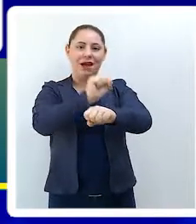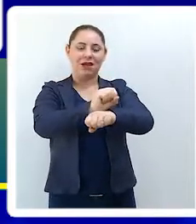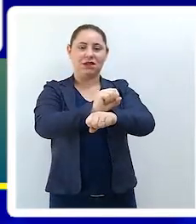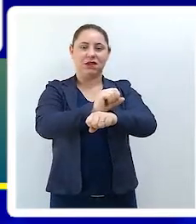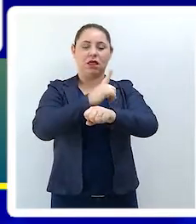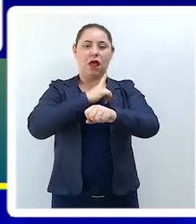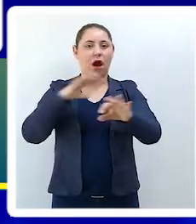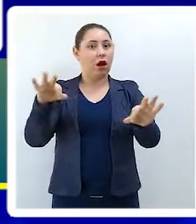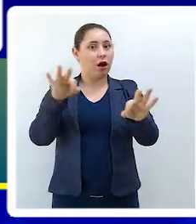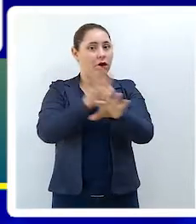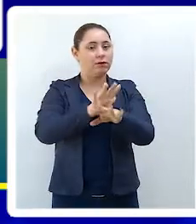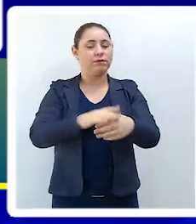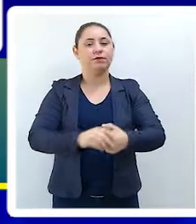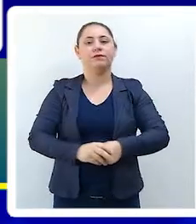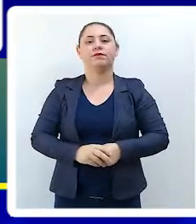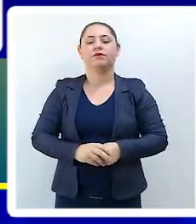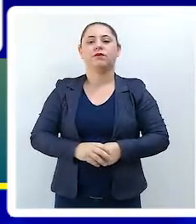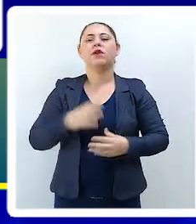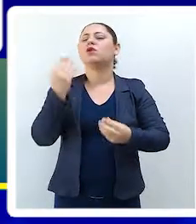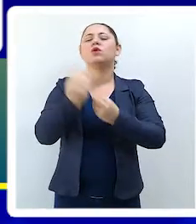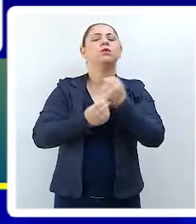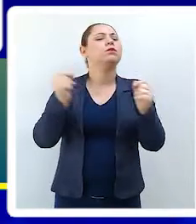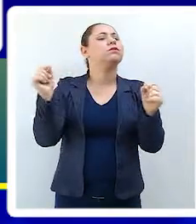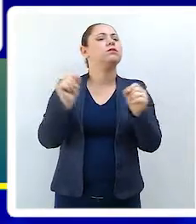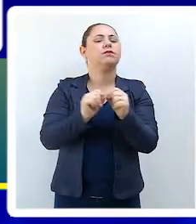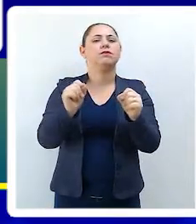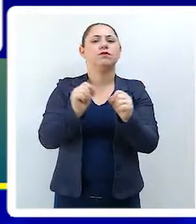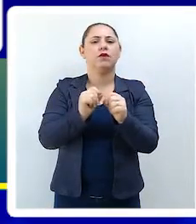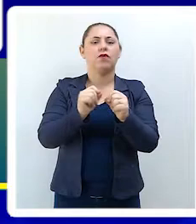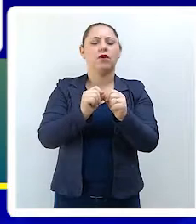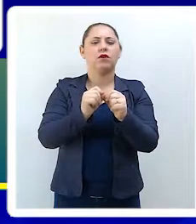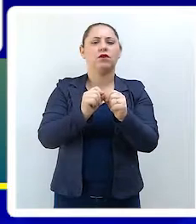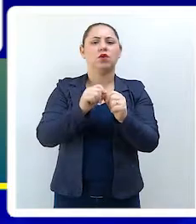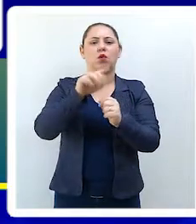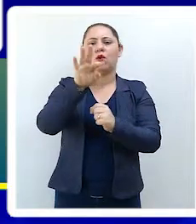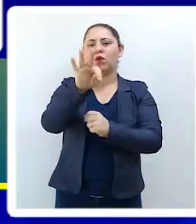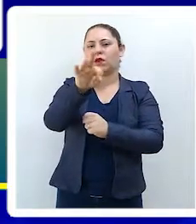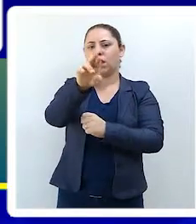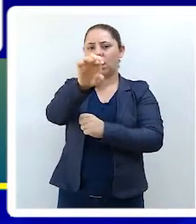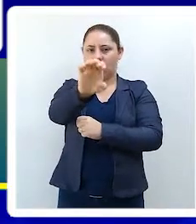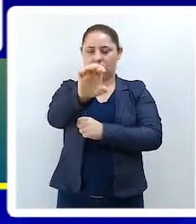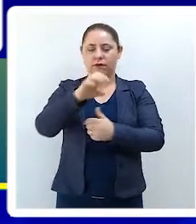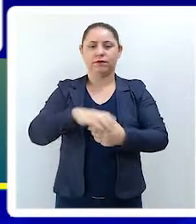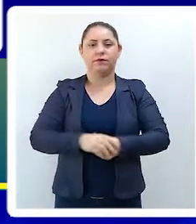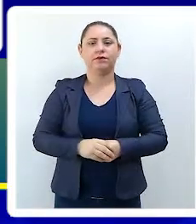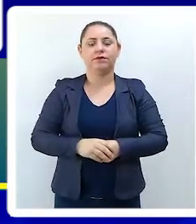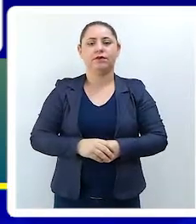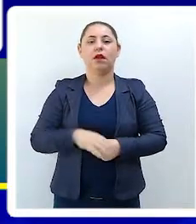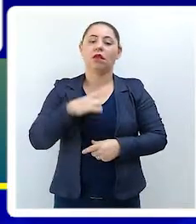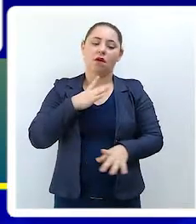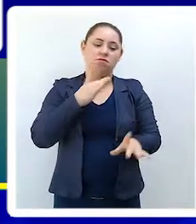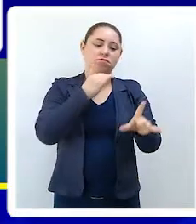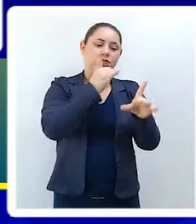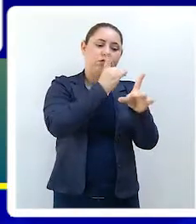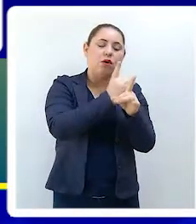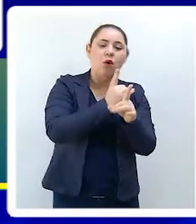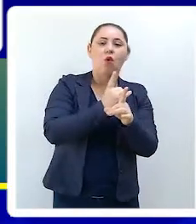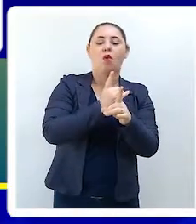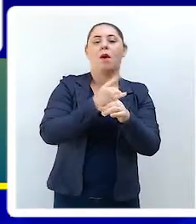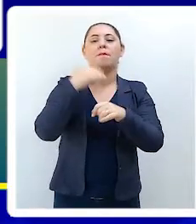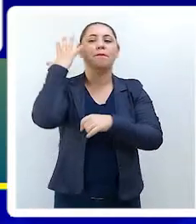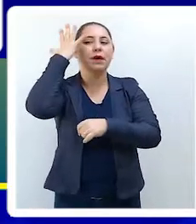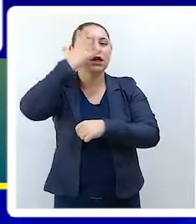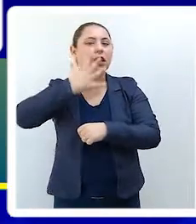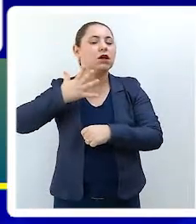ela não tenha mais existência. Então, assim, como é que a gente faz isso no âmbito do TRE? Nós temos encontros,